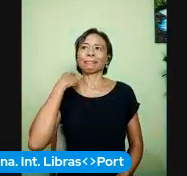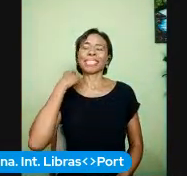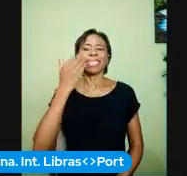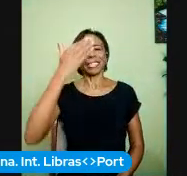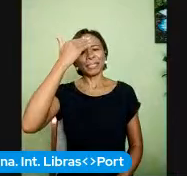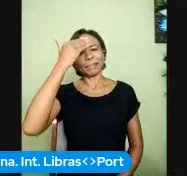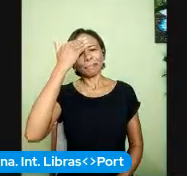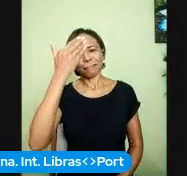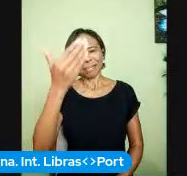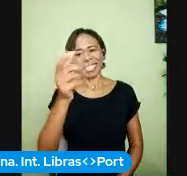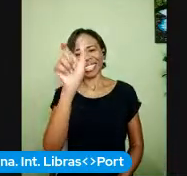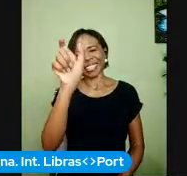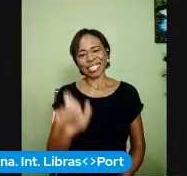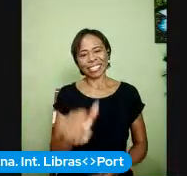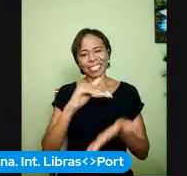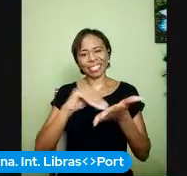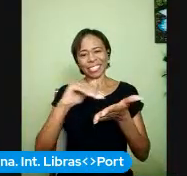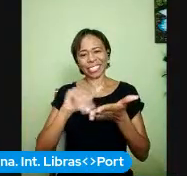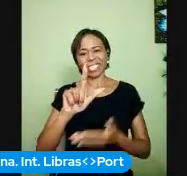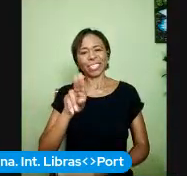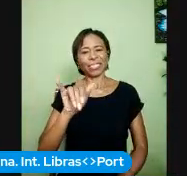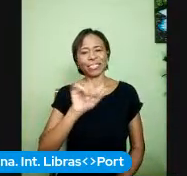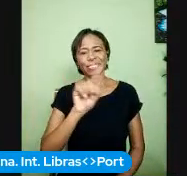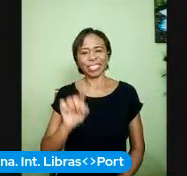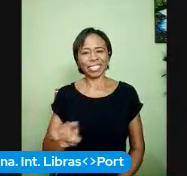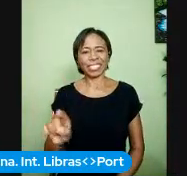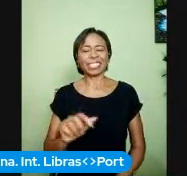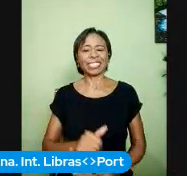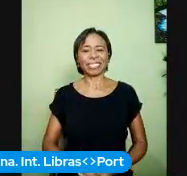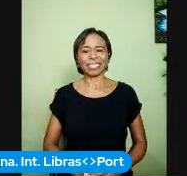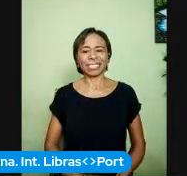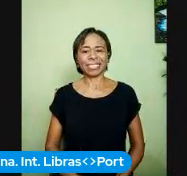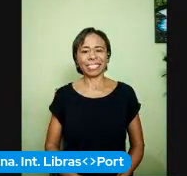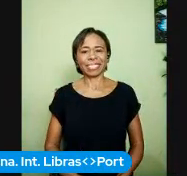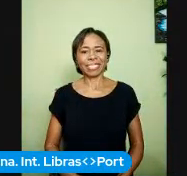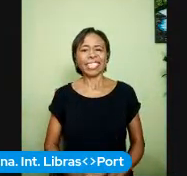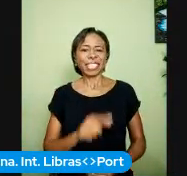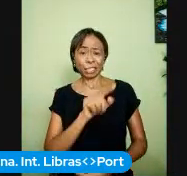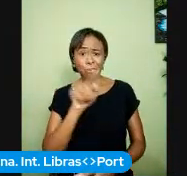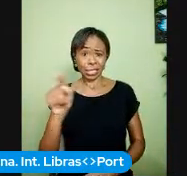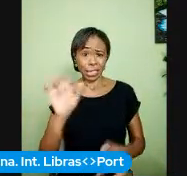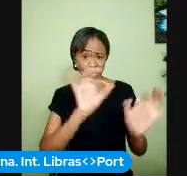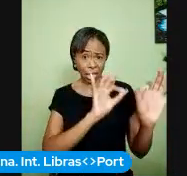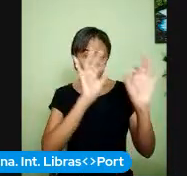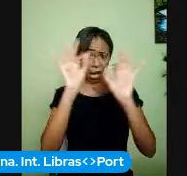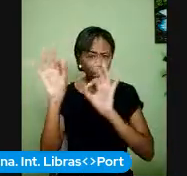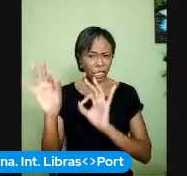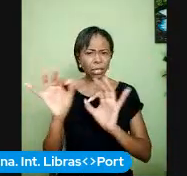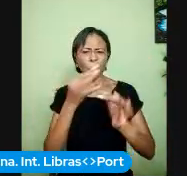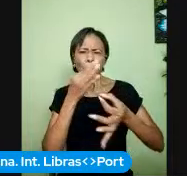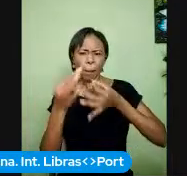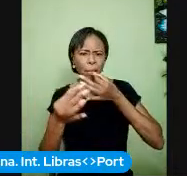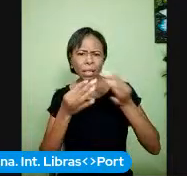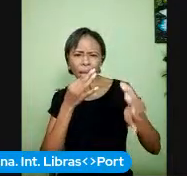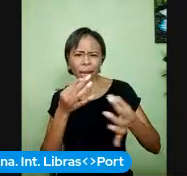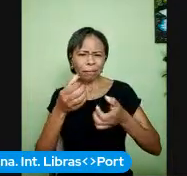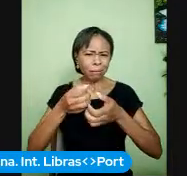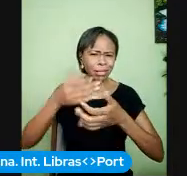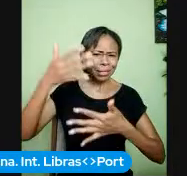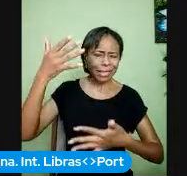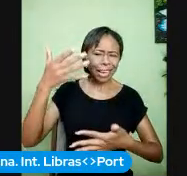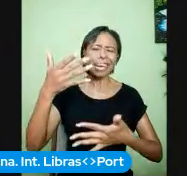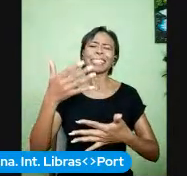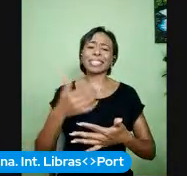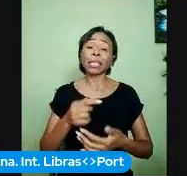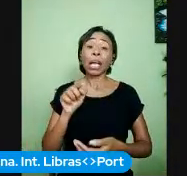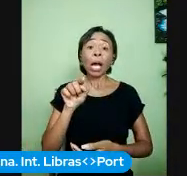Obrigada, secretário Luiz Otávio. Obrigada, gente. Aí, quem está todo mundo comentando, falando, eu queria agora pedir que a